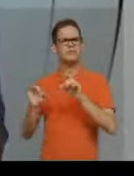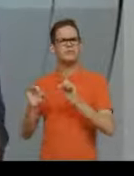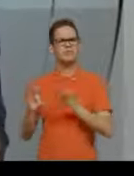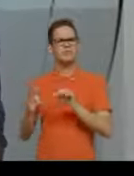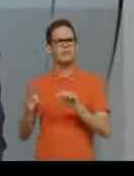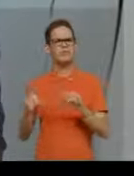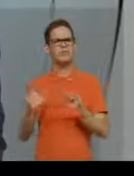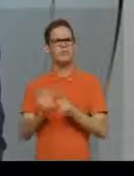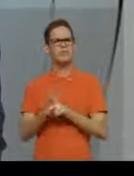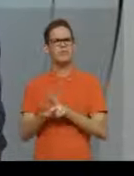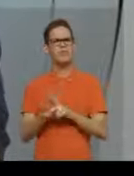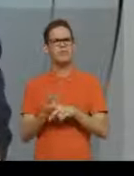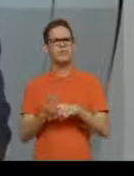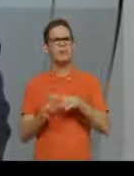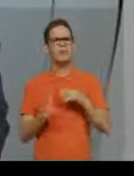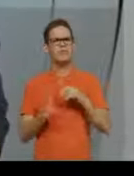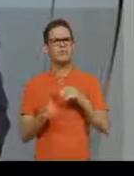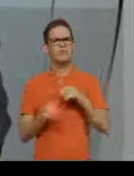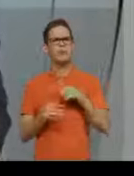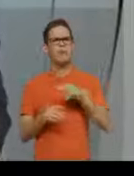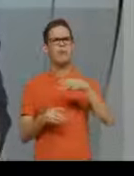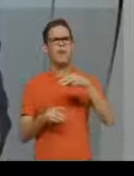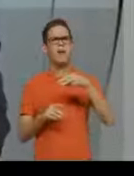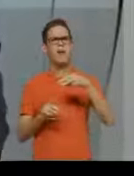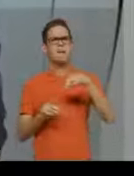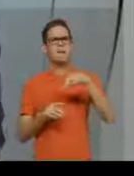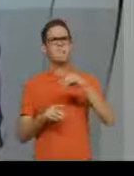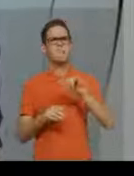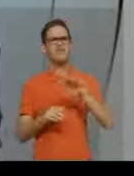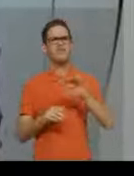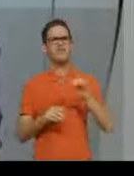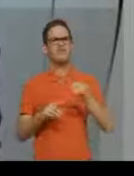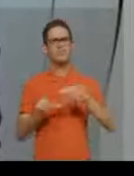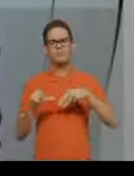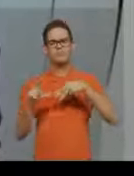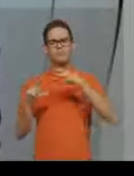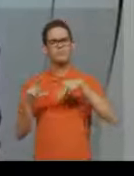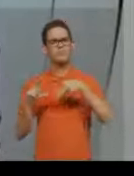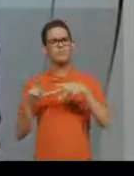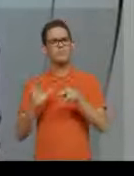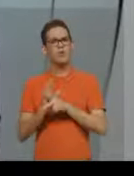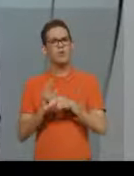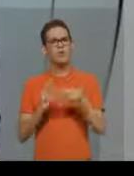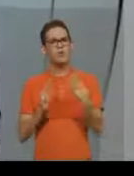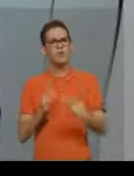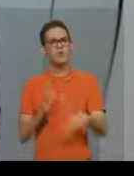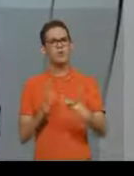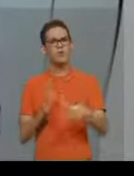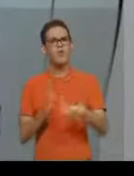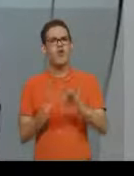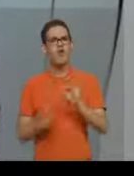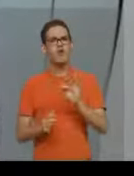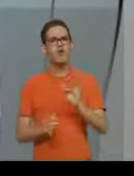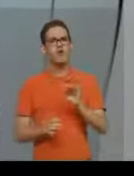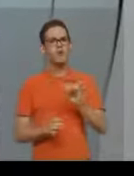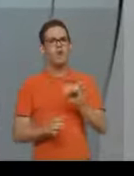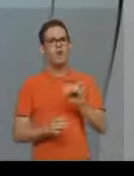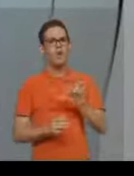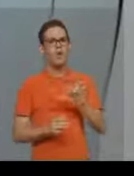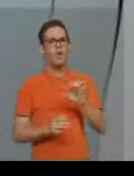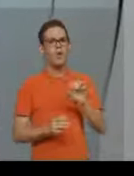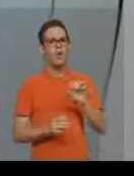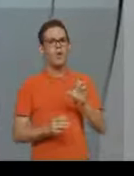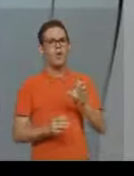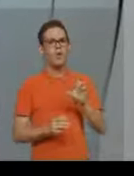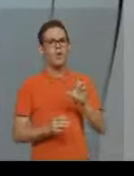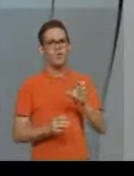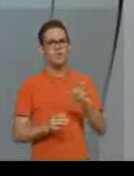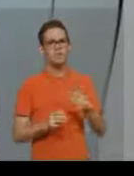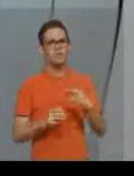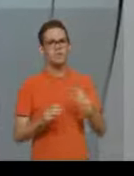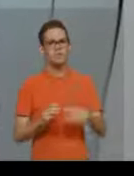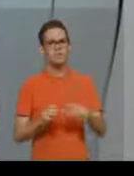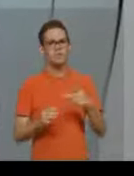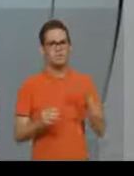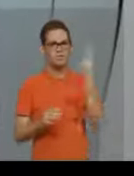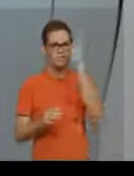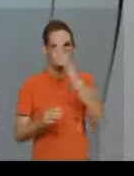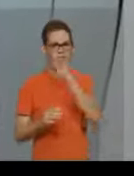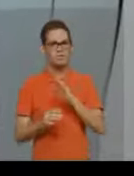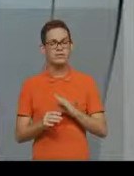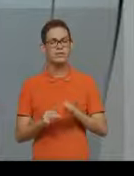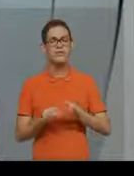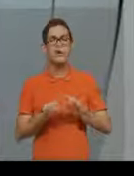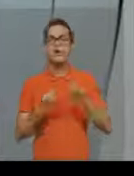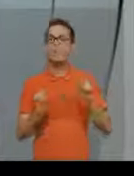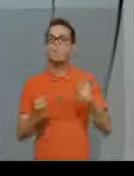coisa do Saci Pererê, que tem que valorizar o folclore nacional. Eu acho que uma coisa não implica em outra. Eu